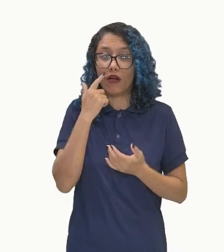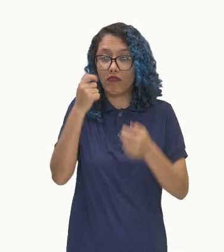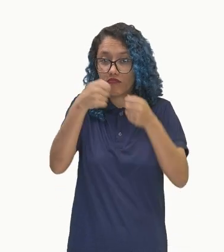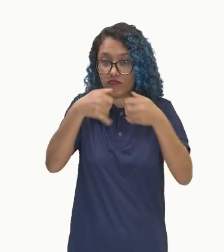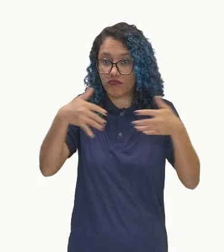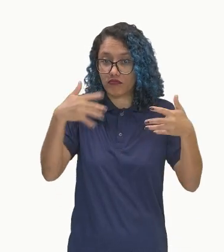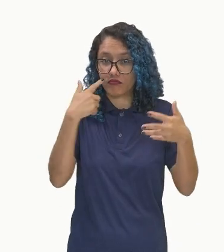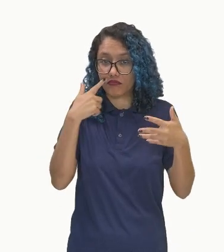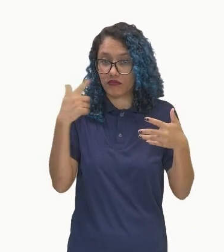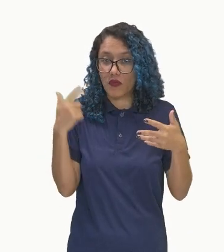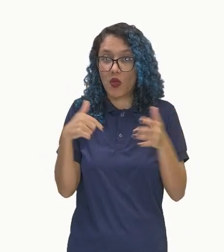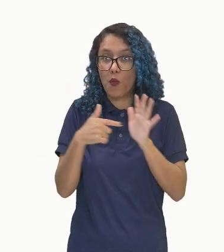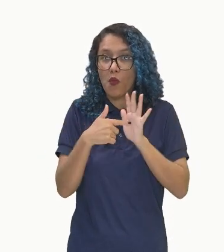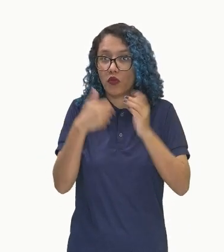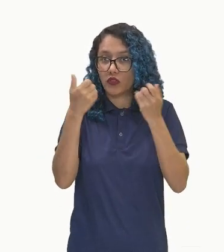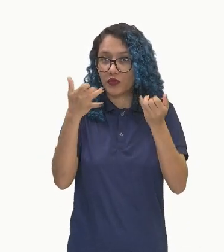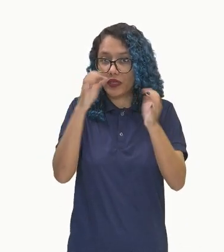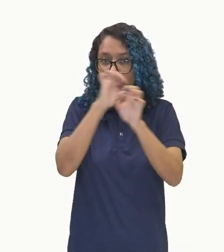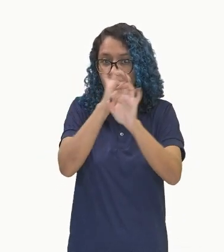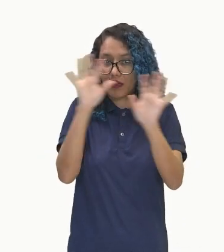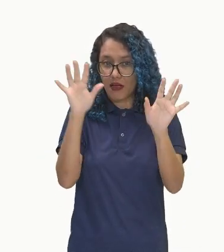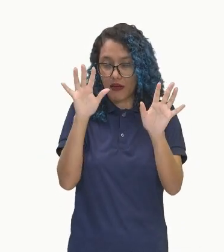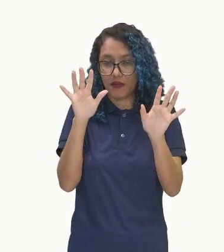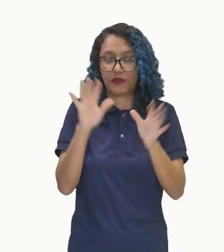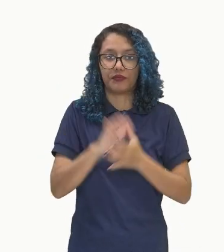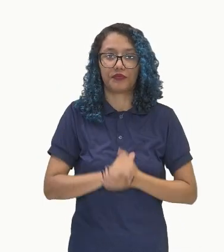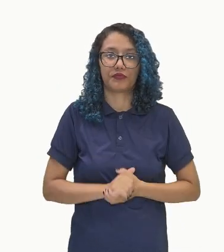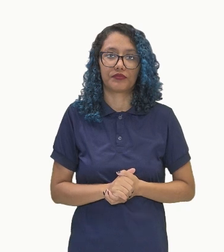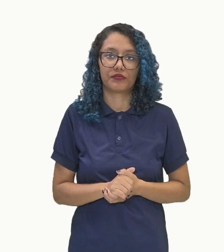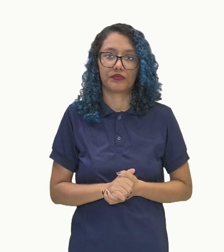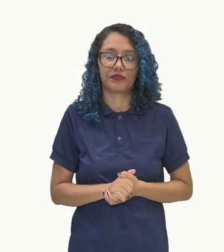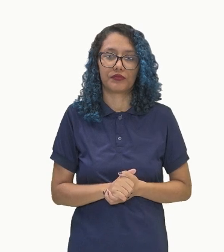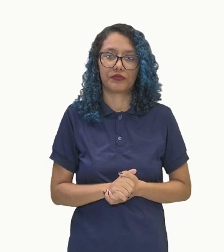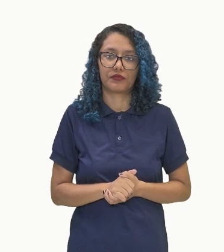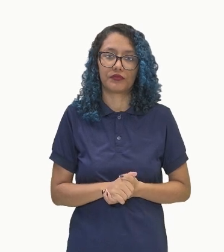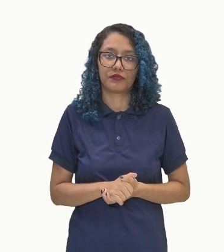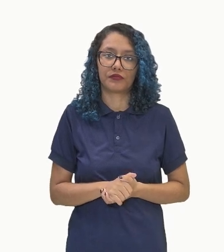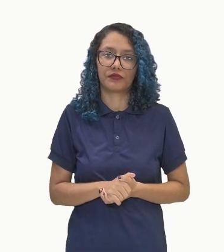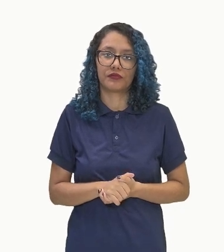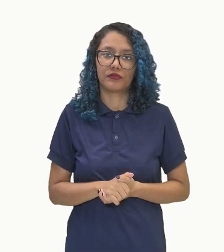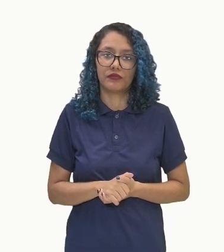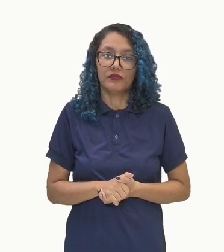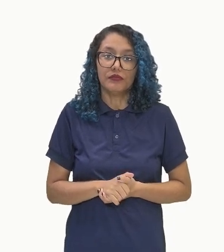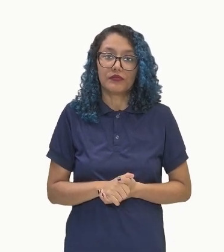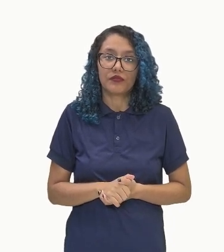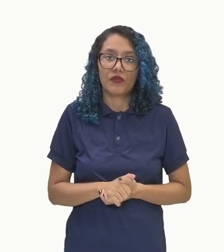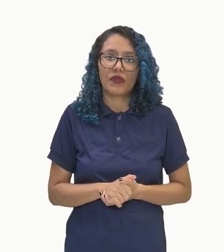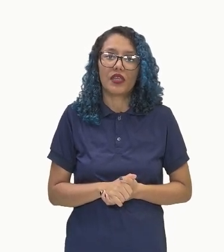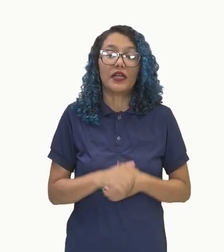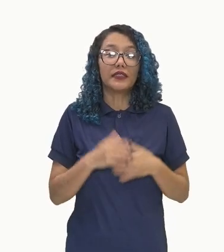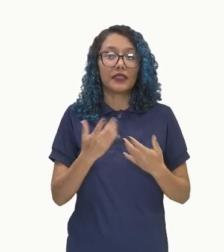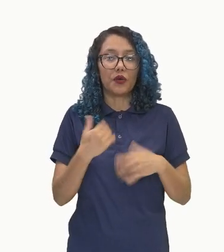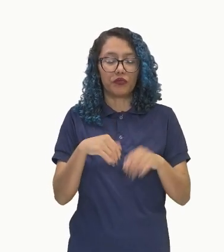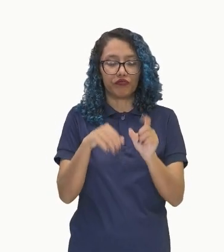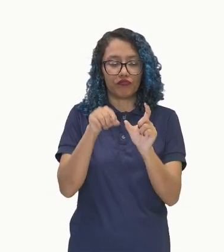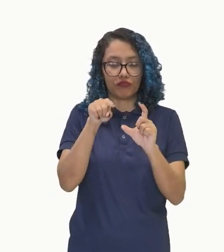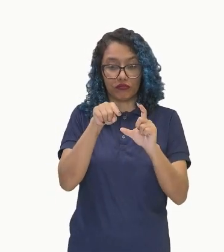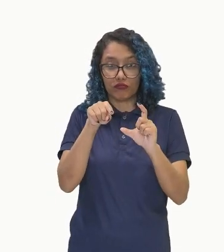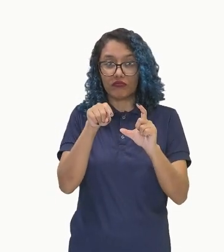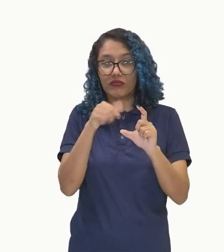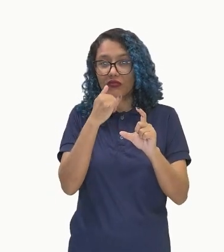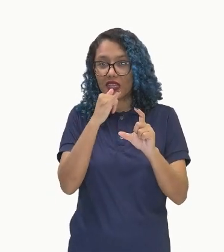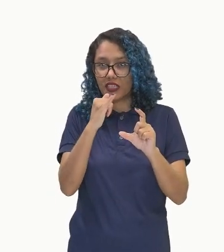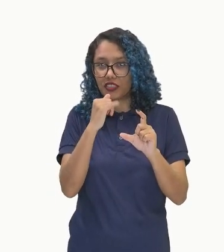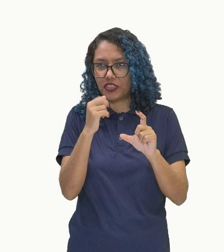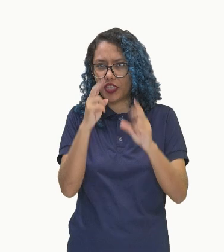da conversão de energia elétrica em outra forma de energia. Você tem aí, ó, de energia em